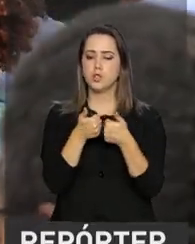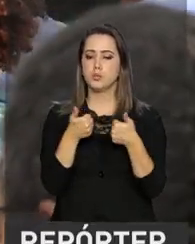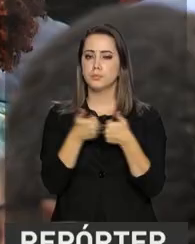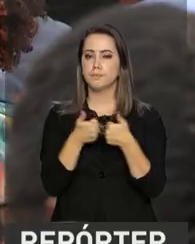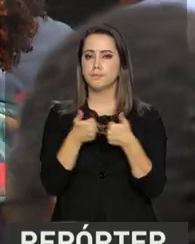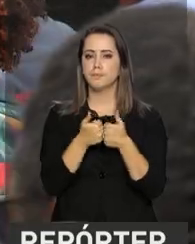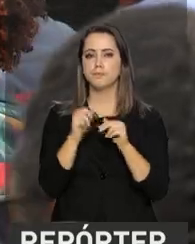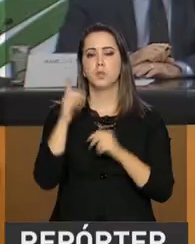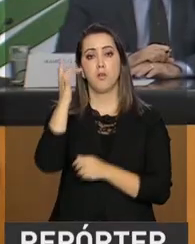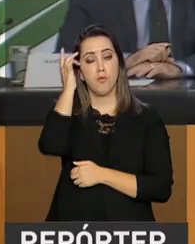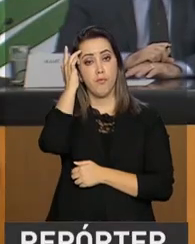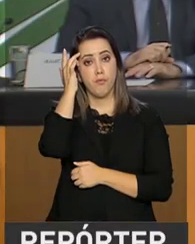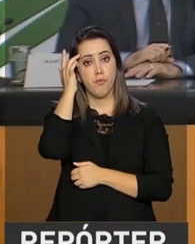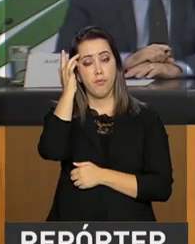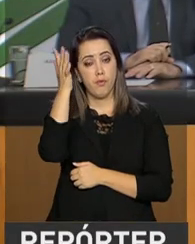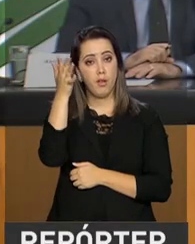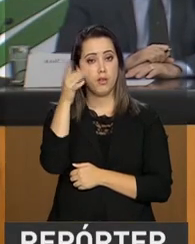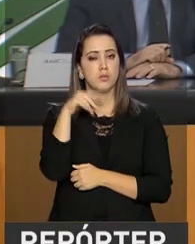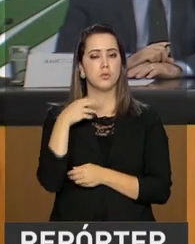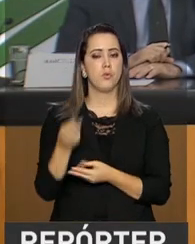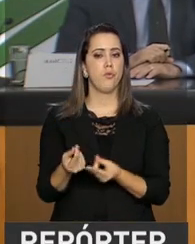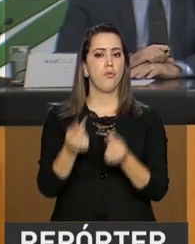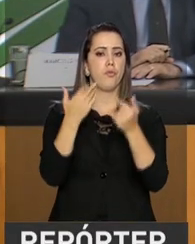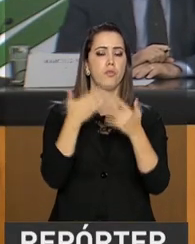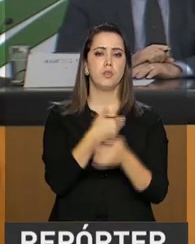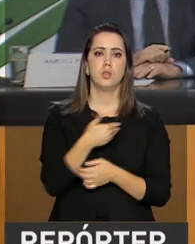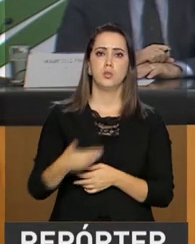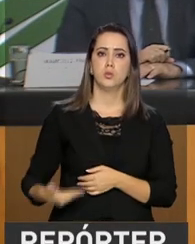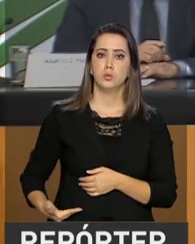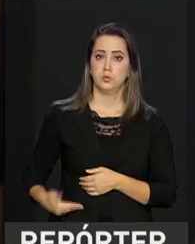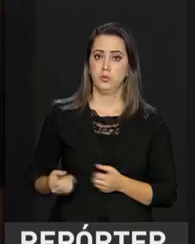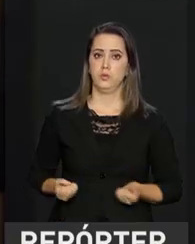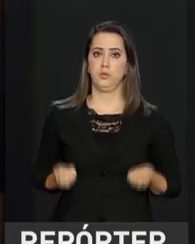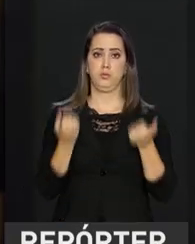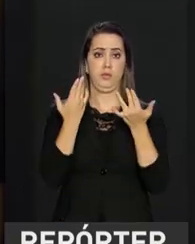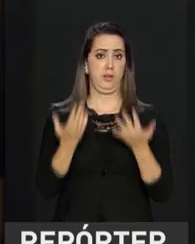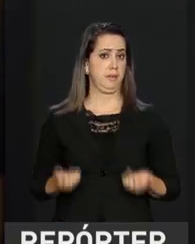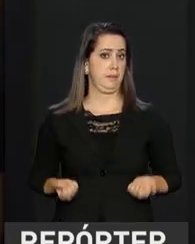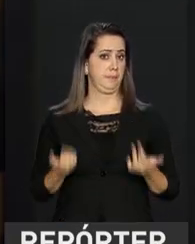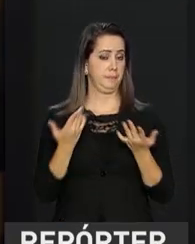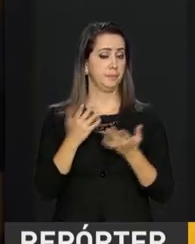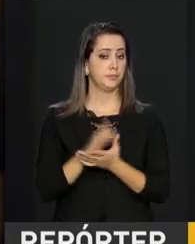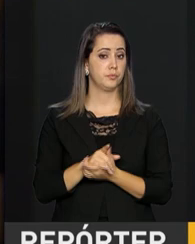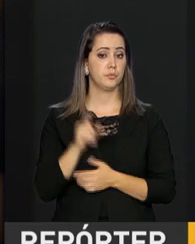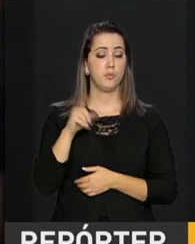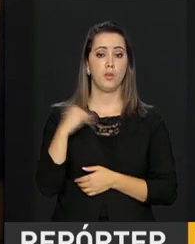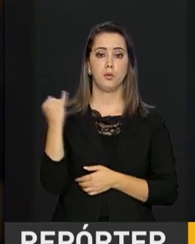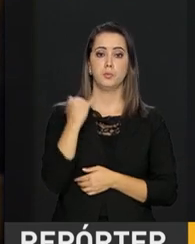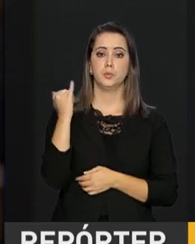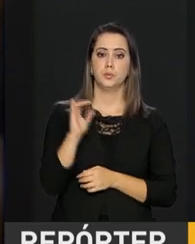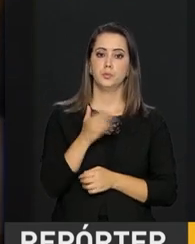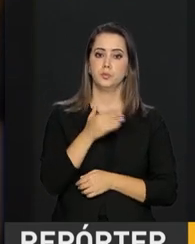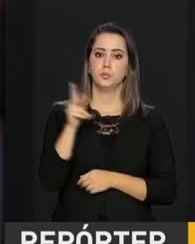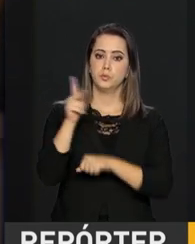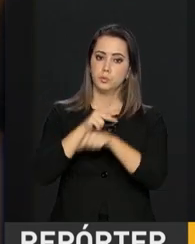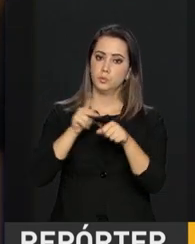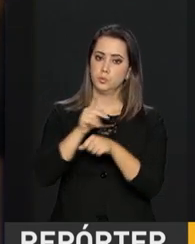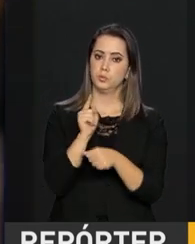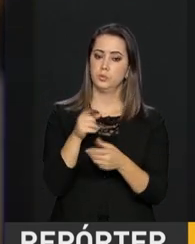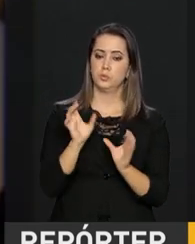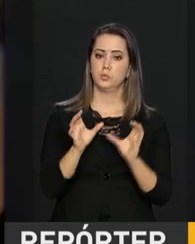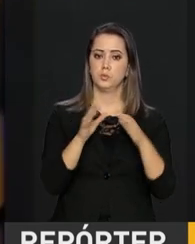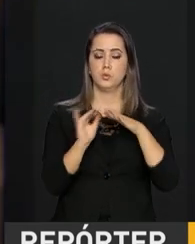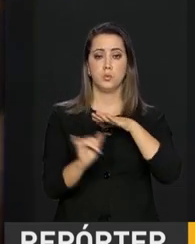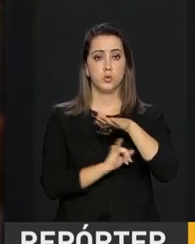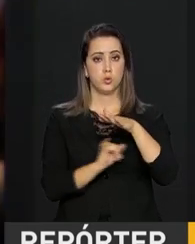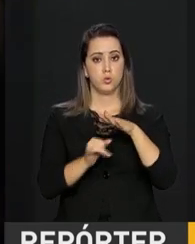e de um jeito fácil os custos de funcionamento da máquina pública é fundamental para o país que as instituições públicas sejam